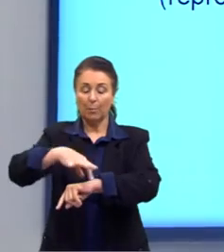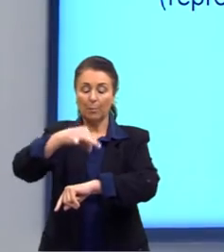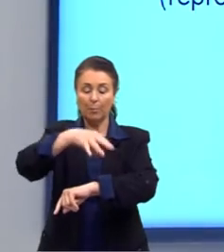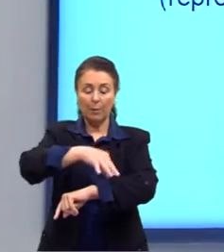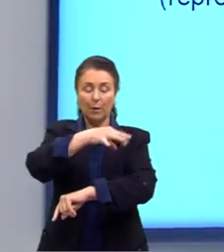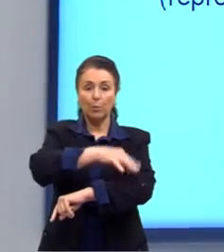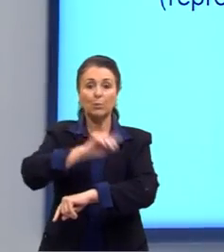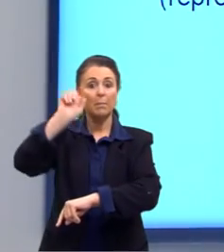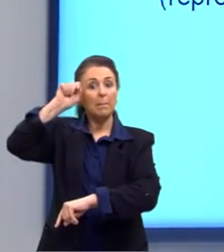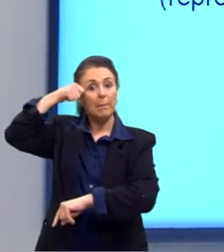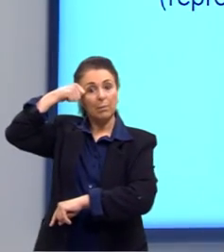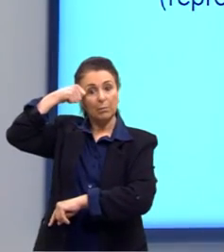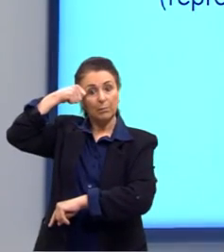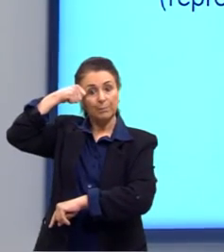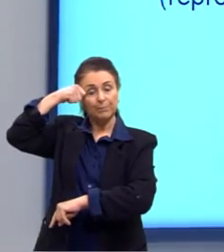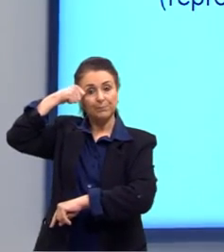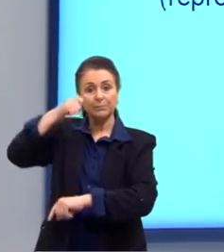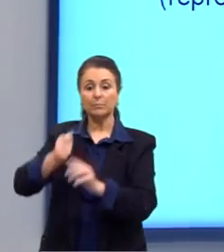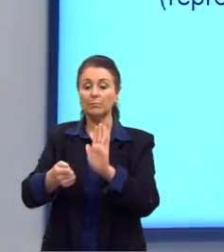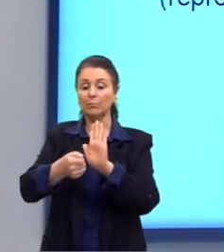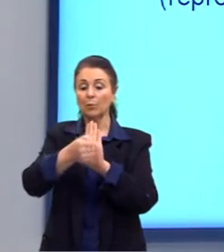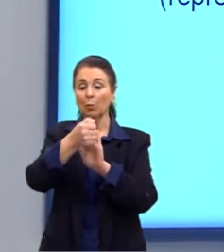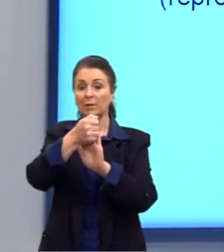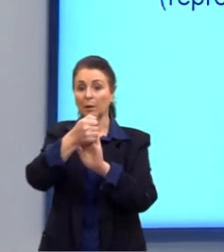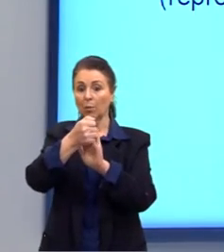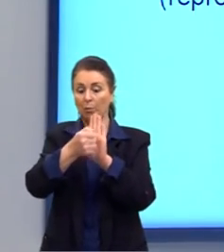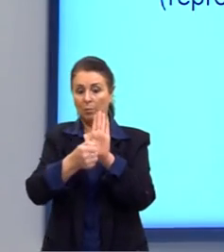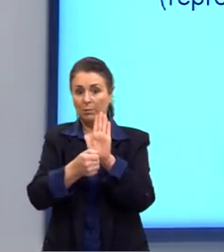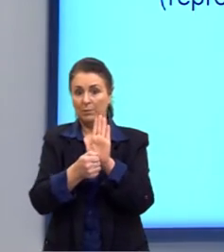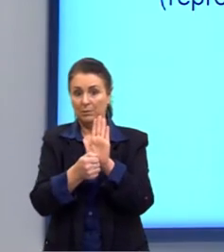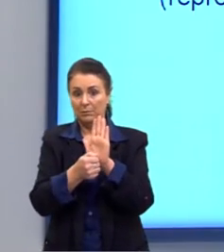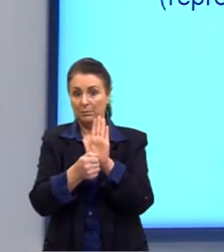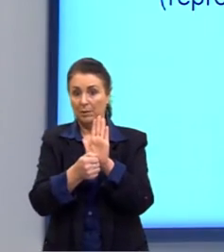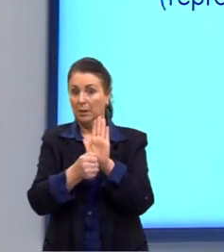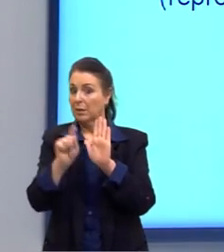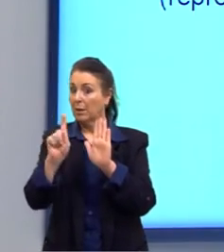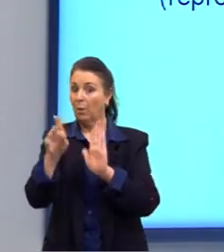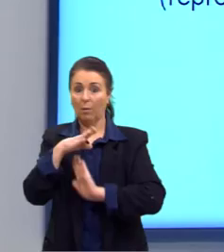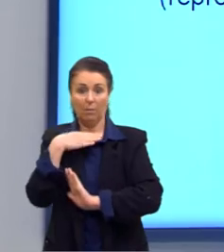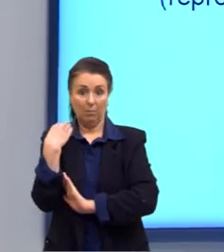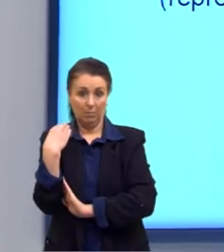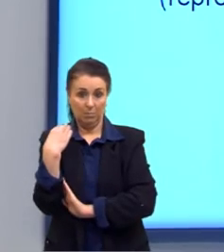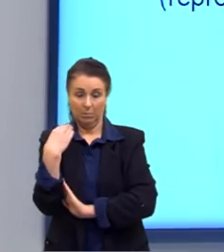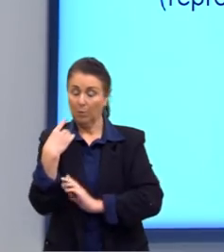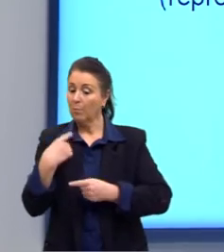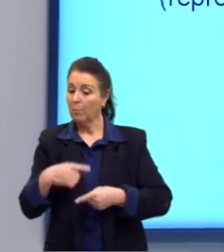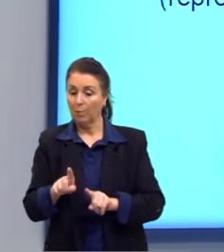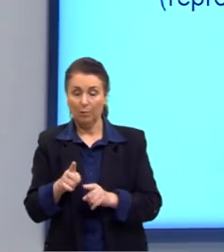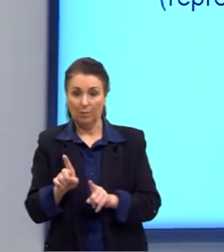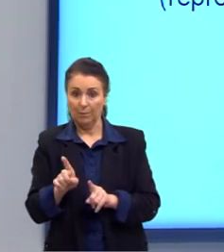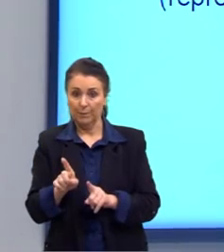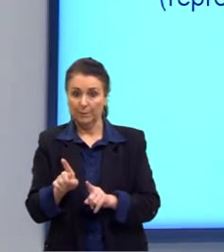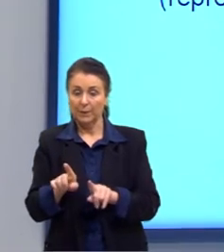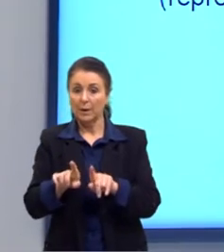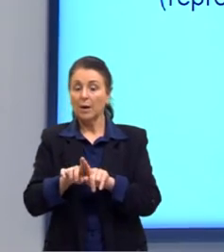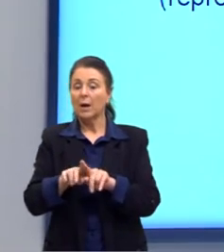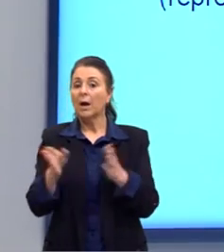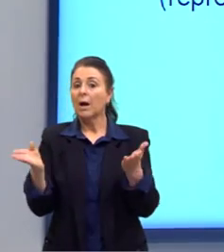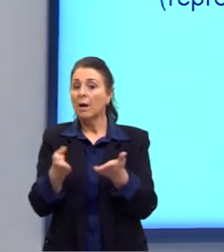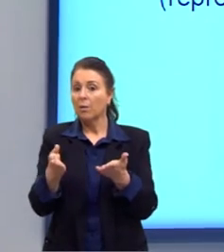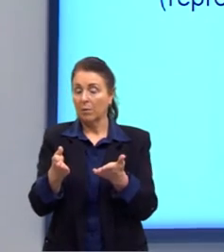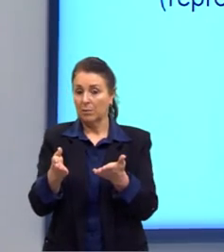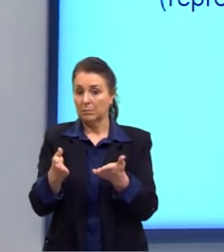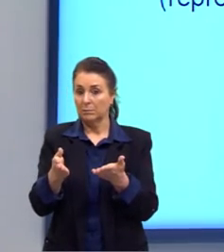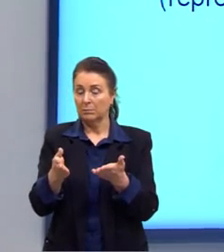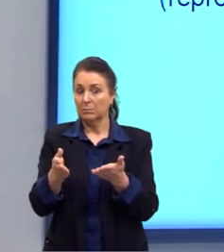pretos então azão azinho não é legal certo tá com base